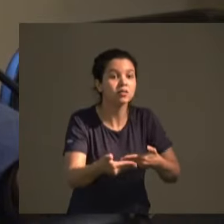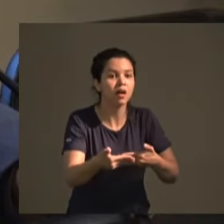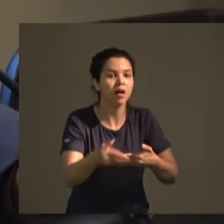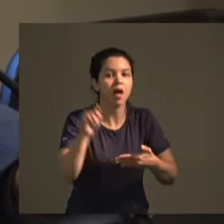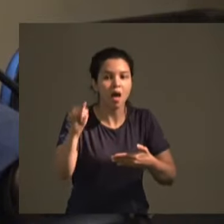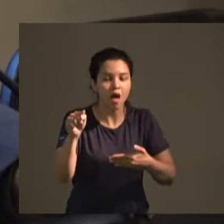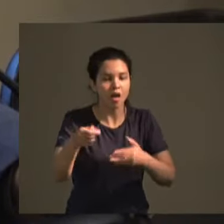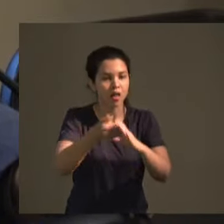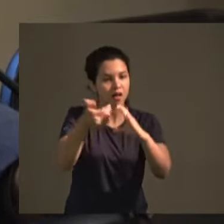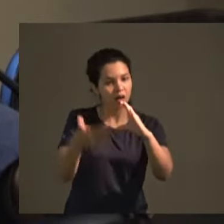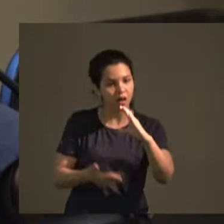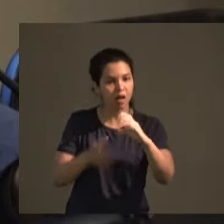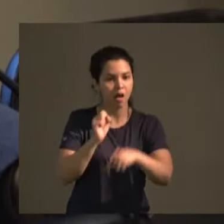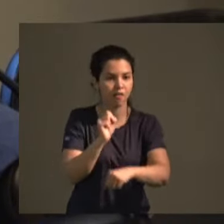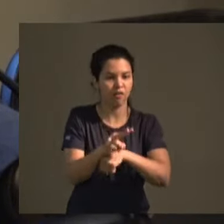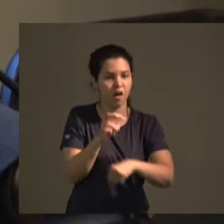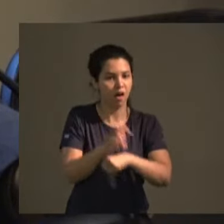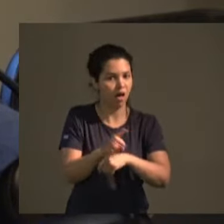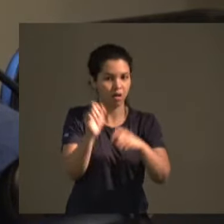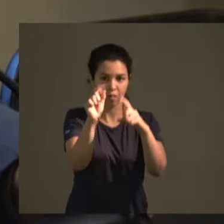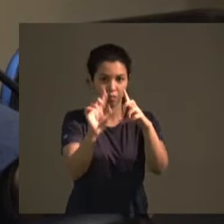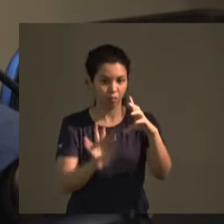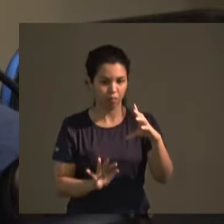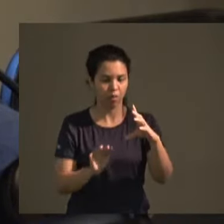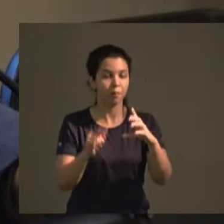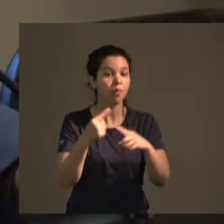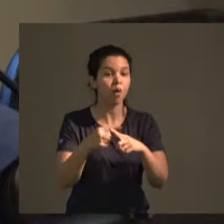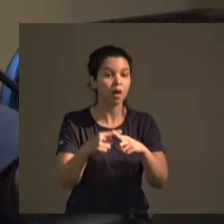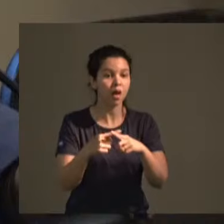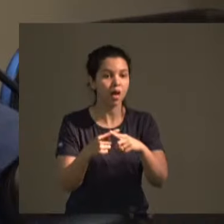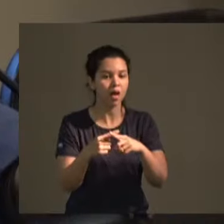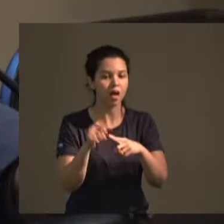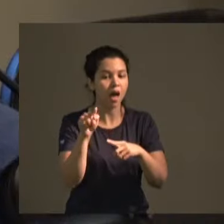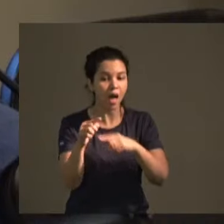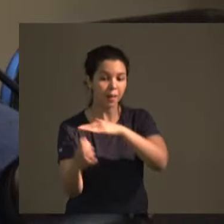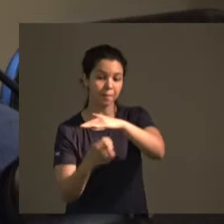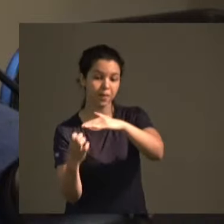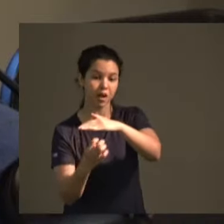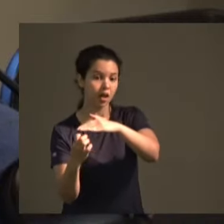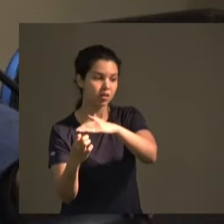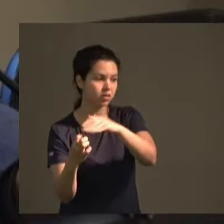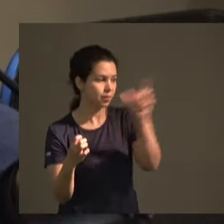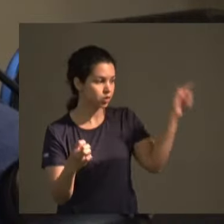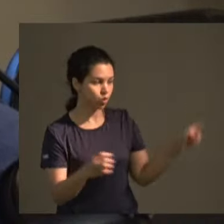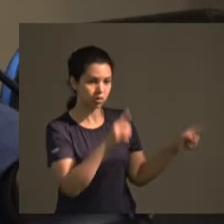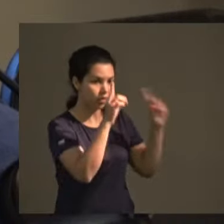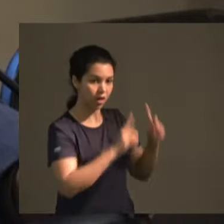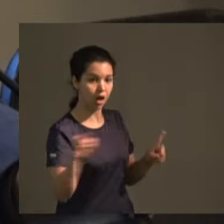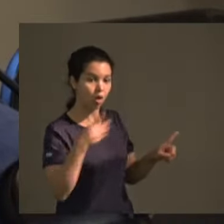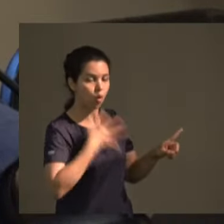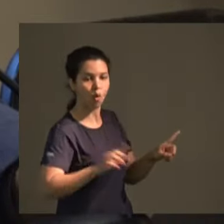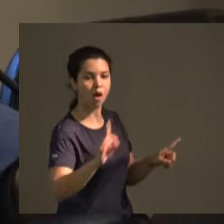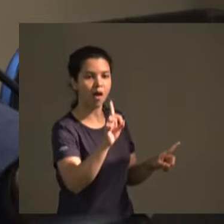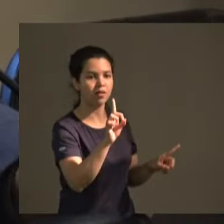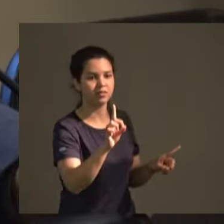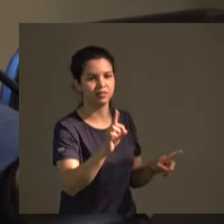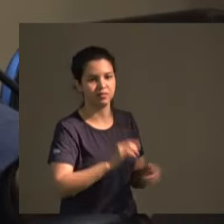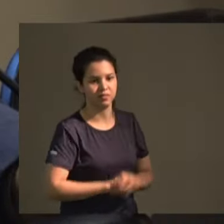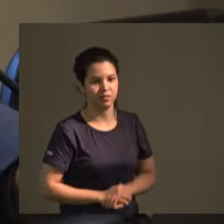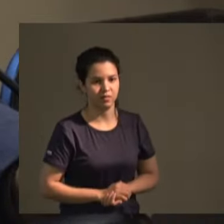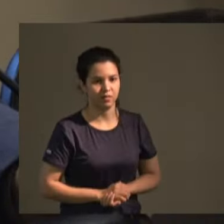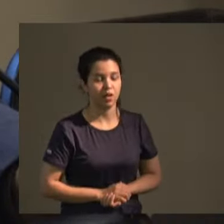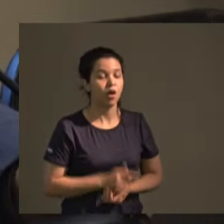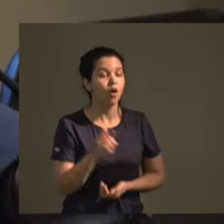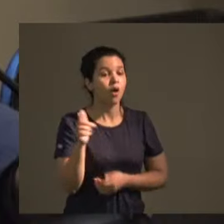da função, porque a empresa não conhece a gente, né? E outra coisa, é sempre os